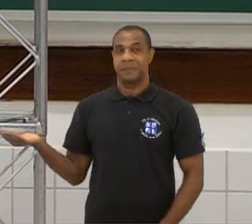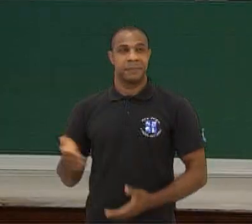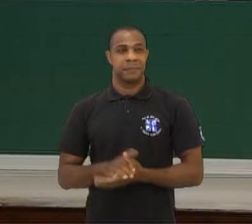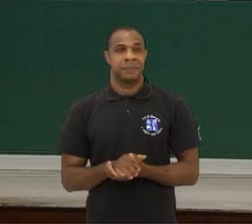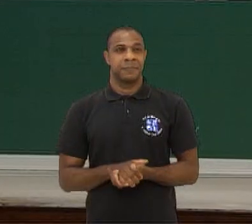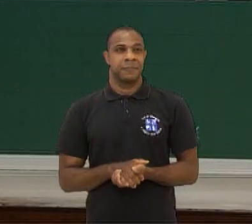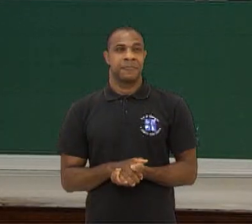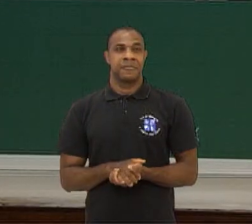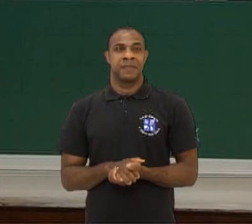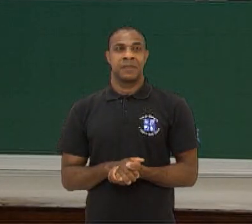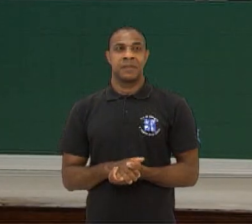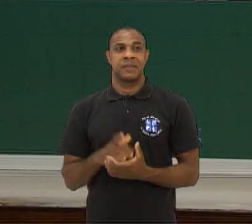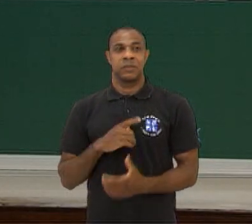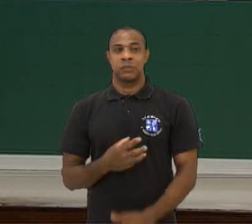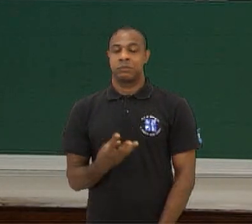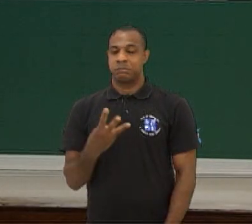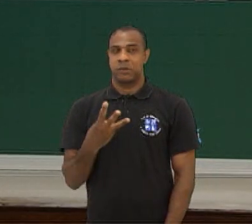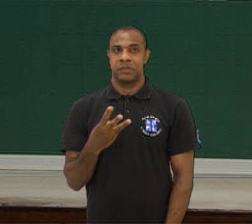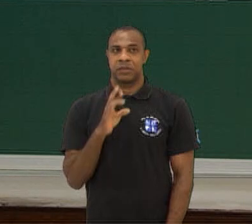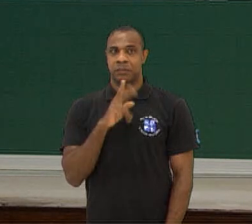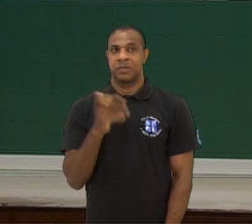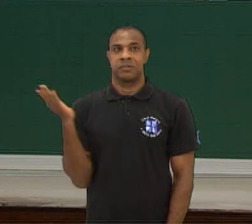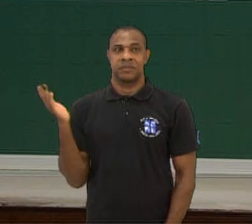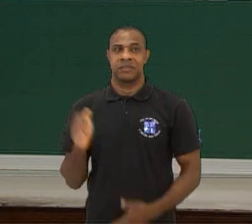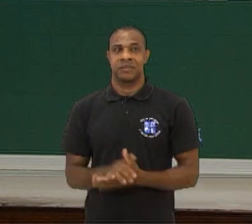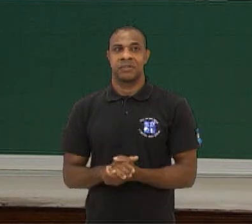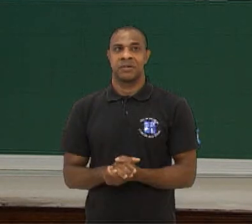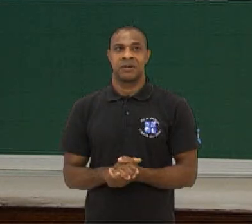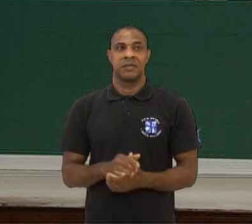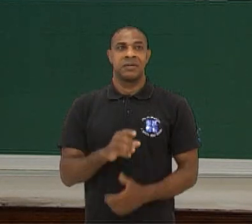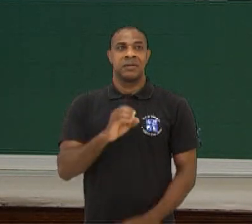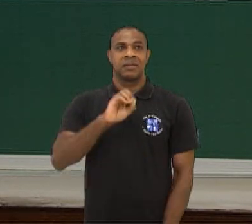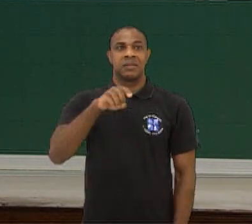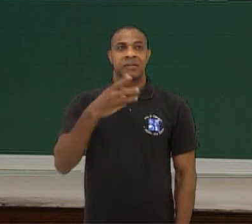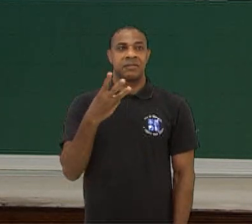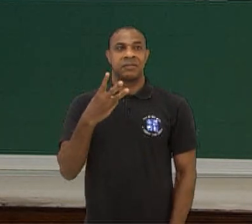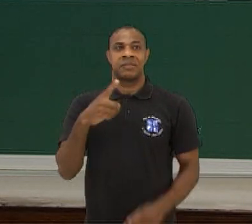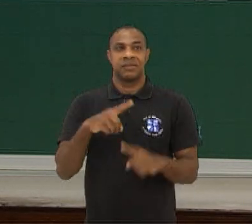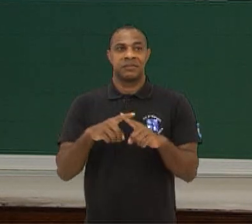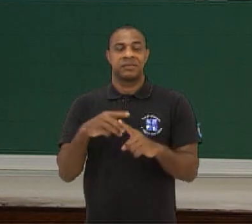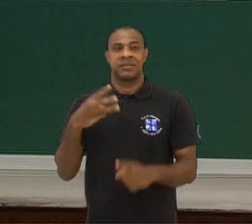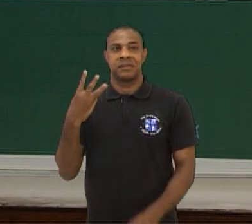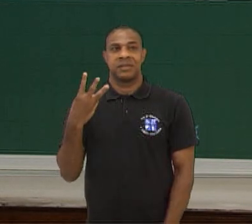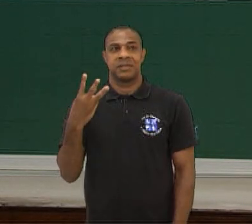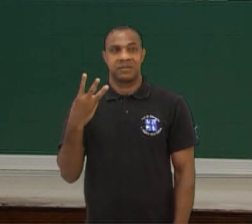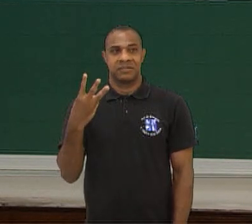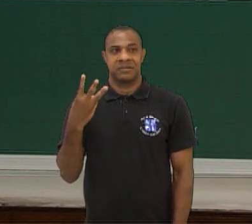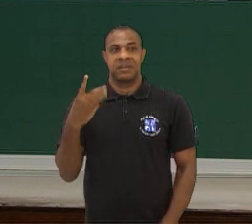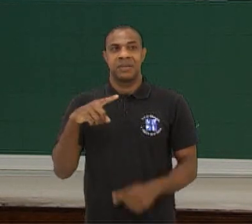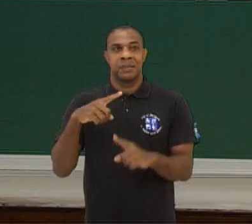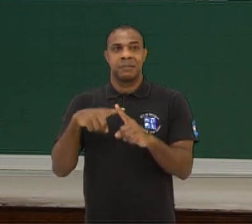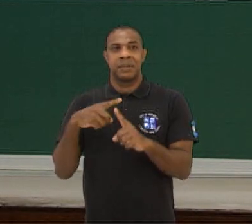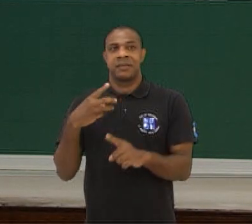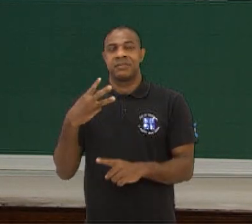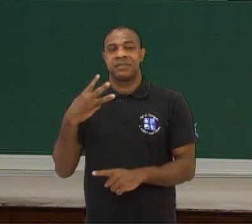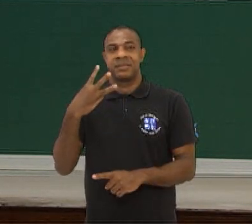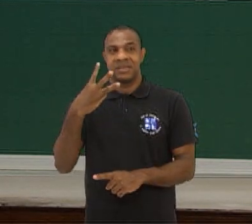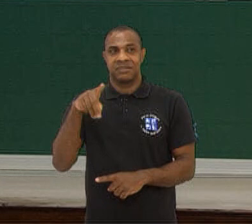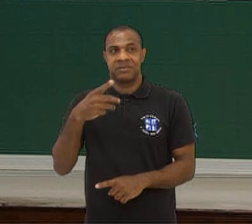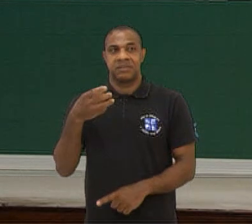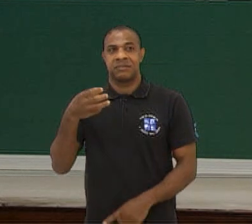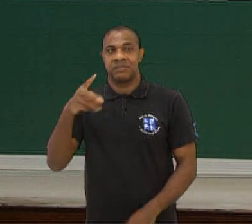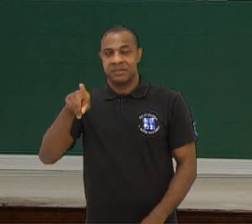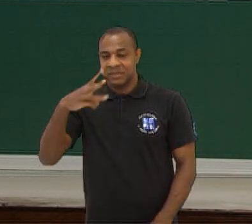Então, aqui, ó, deu 3. Meio vezes 3, 1,5. 1,5 mais 3,6,